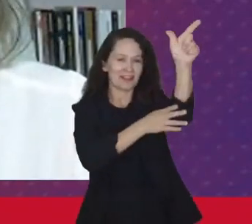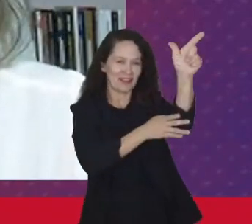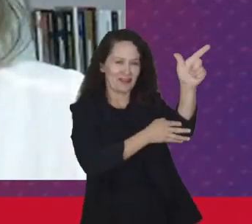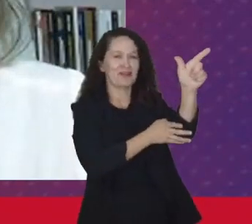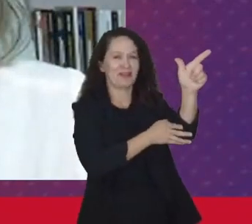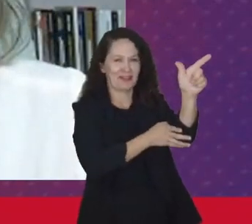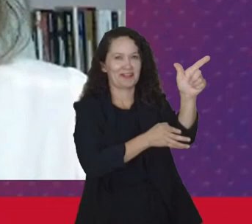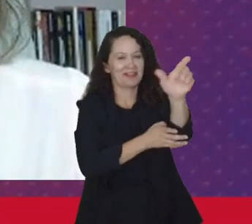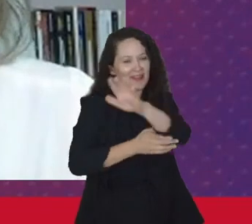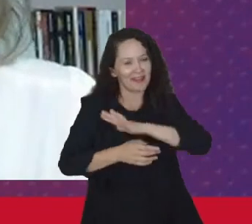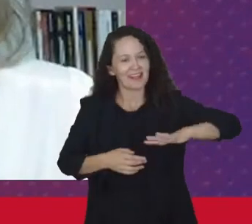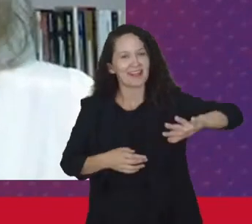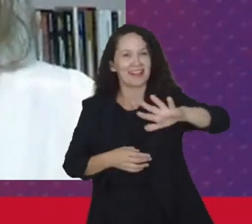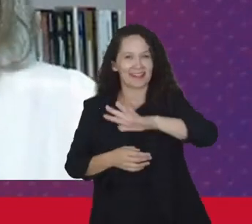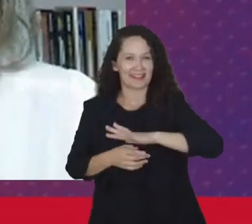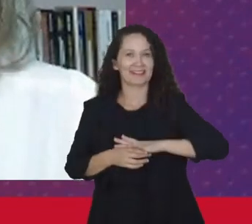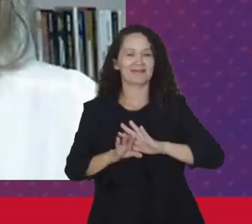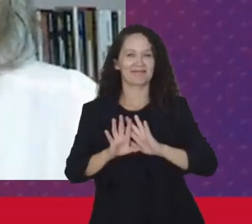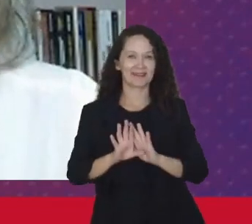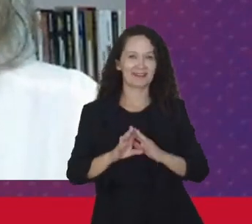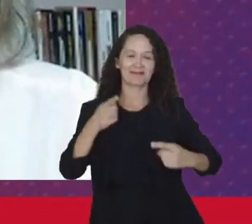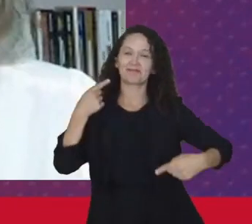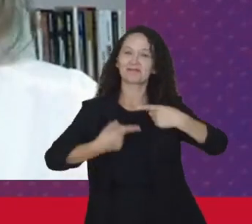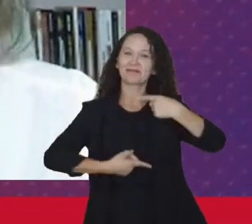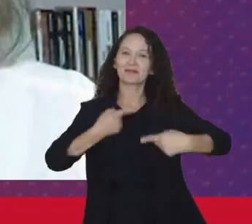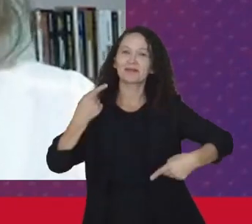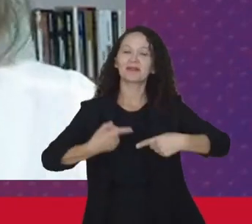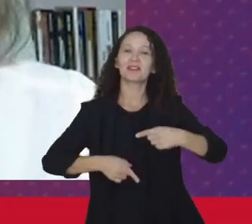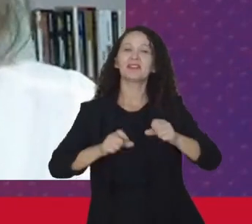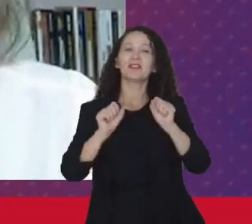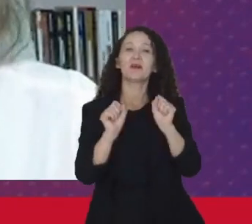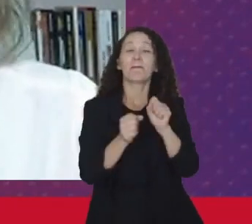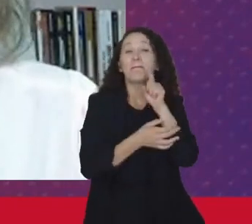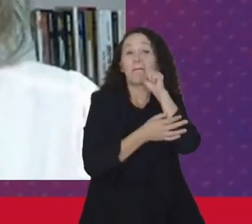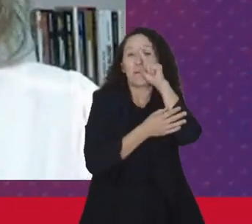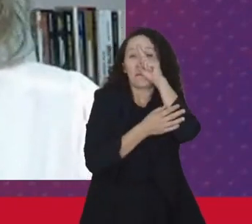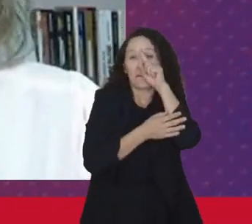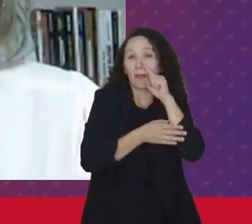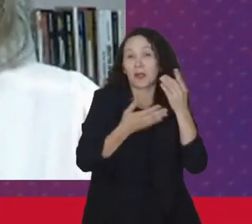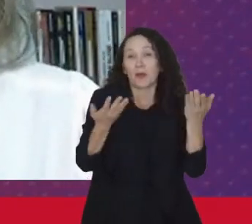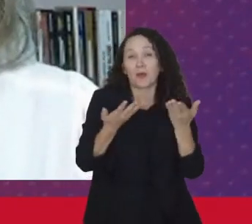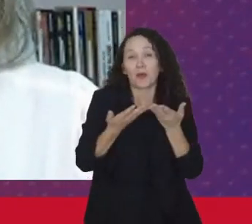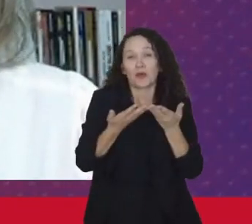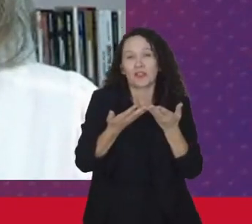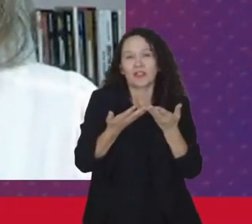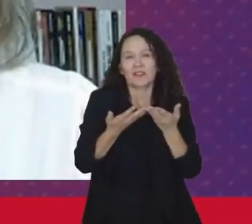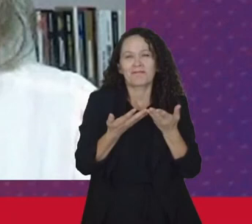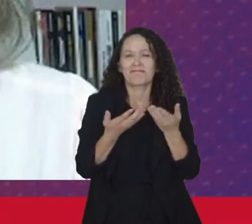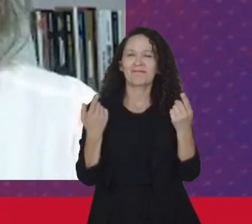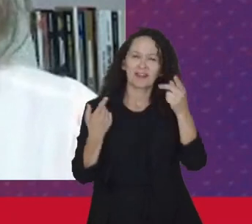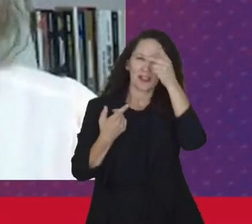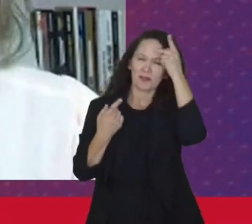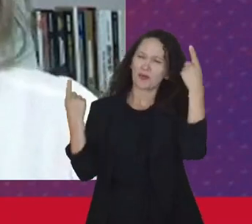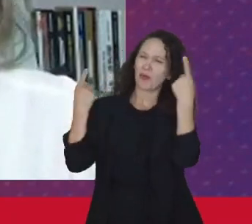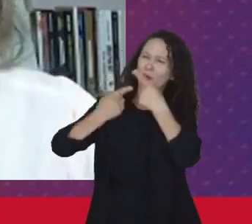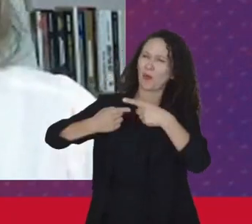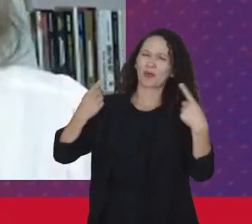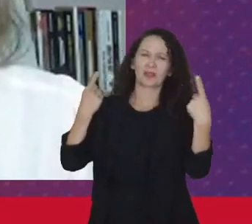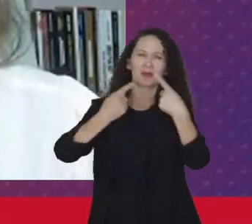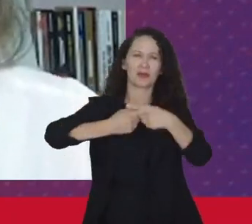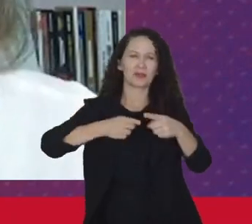direitos. E essas políticas, elas correm riscos, elas sofrem enfrentamentos, disputas